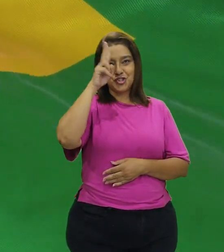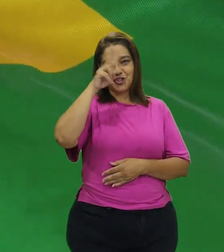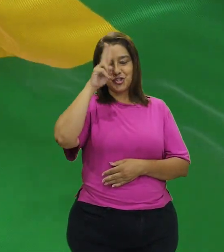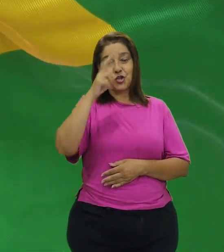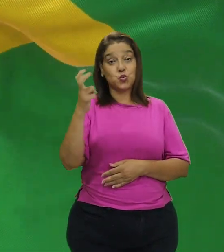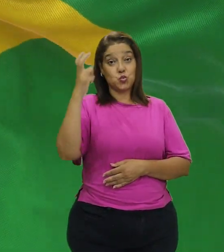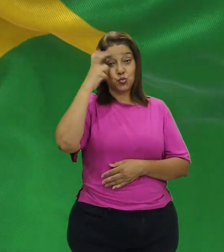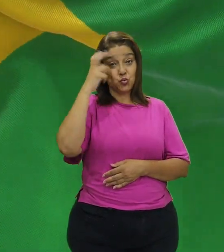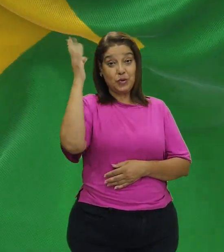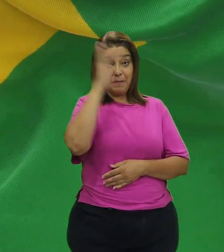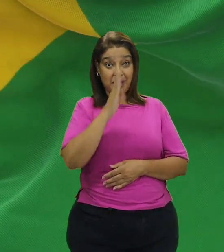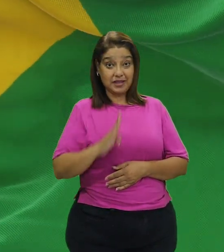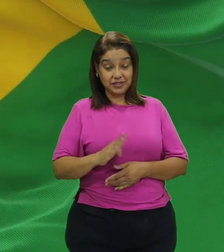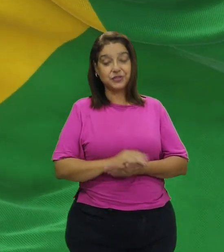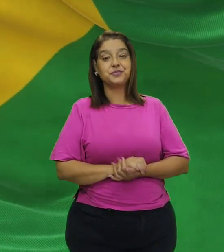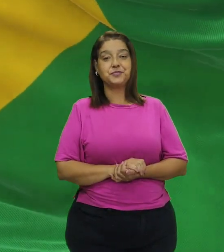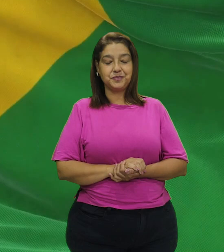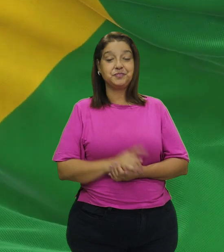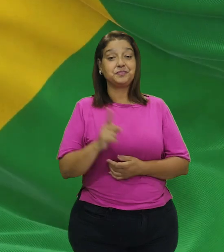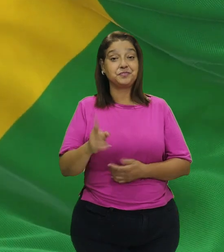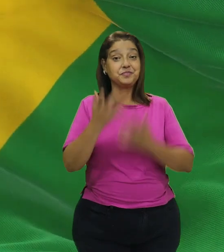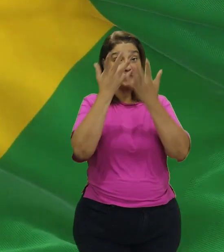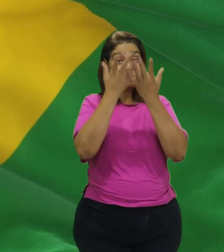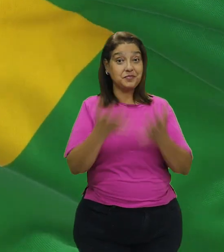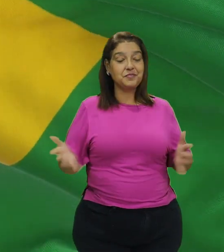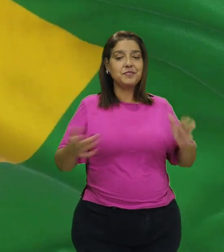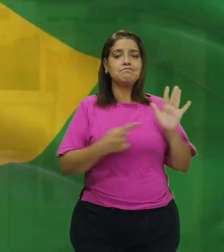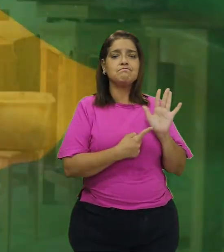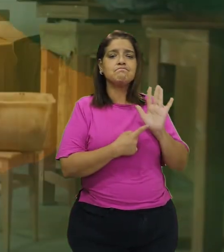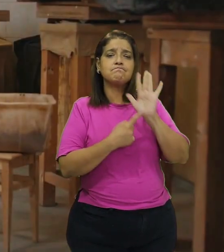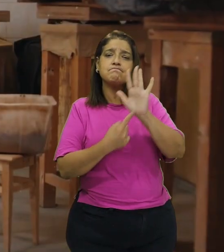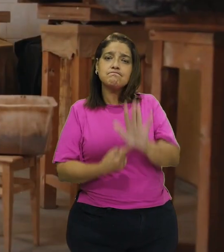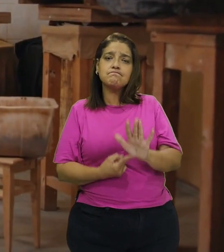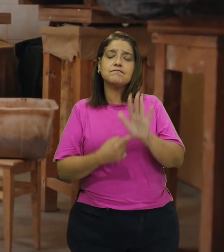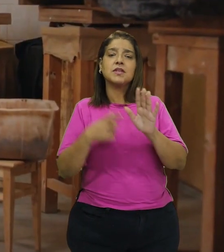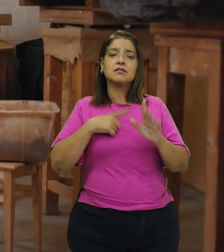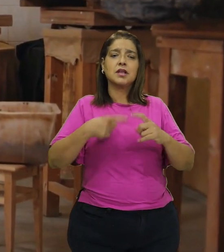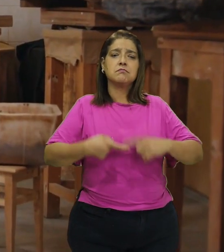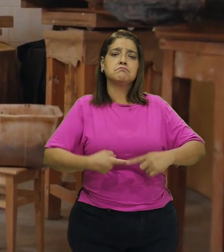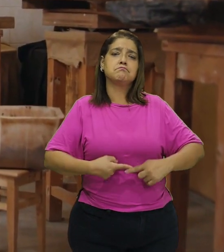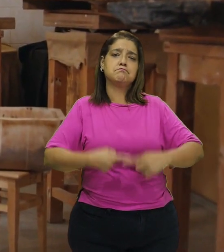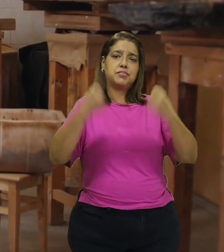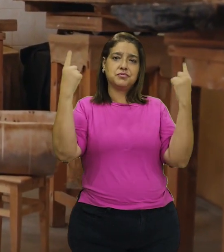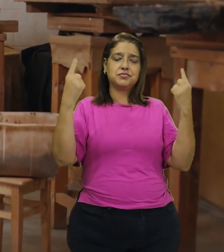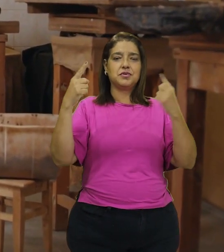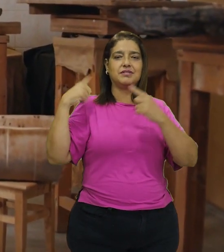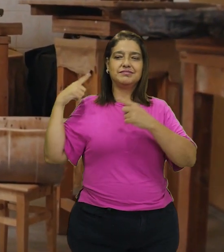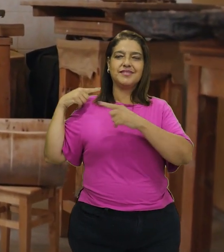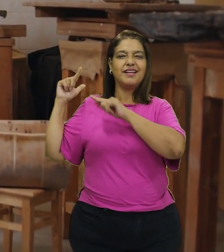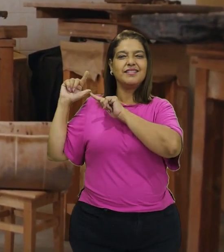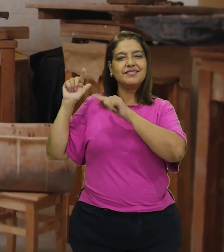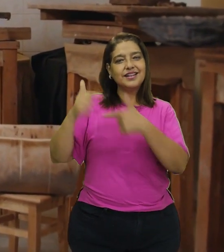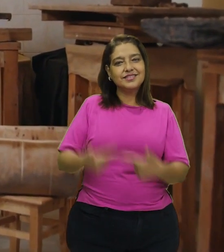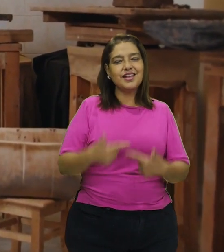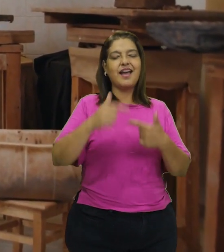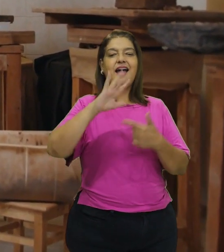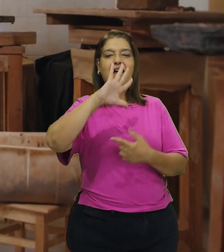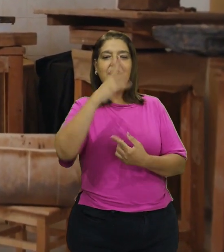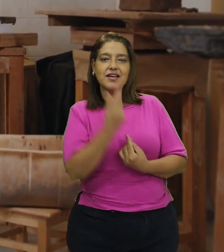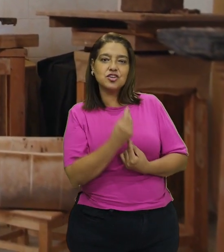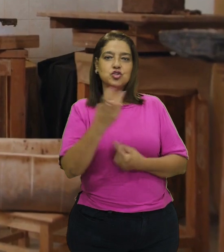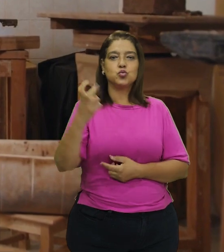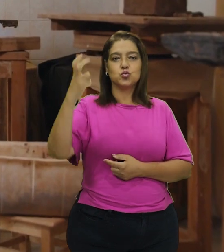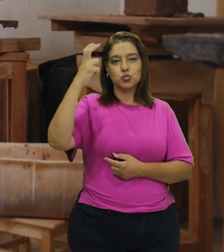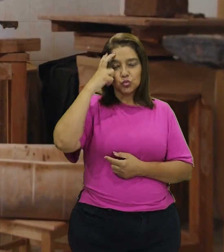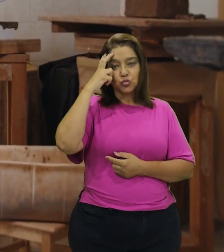história cultural do Brasil? O evento simbolizou a ruptura com as tradições artísticas e